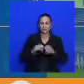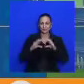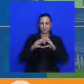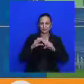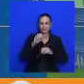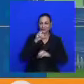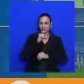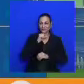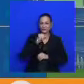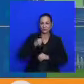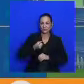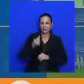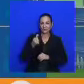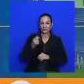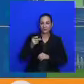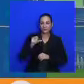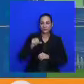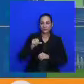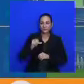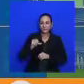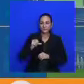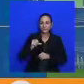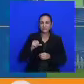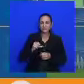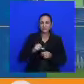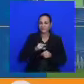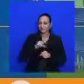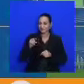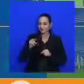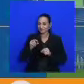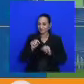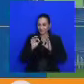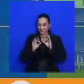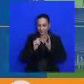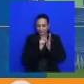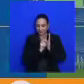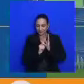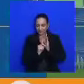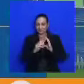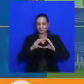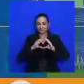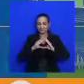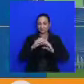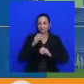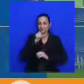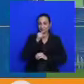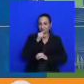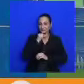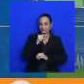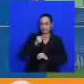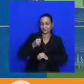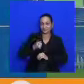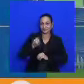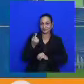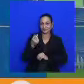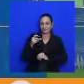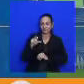Bola laranja, número 19. E aí tá marcando. Laranja, 19.